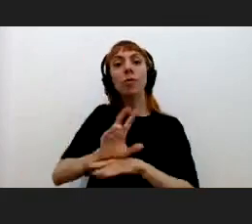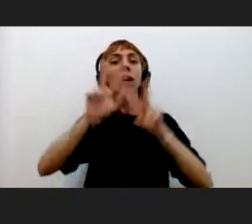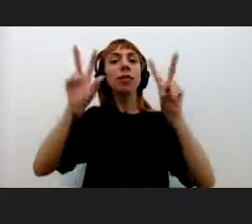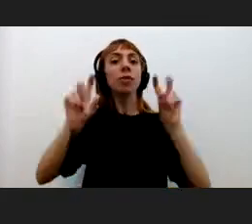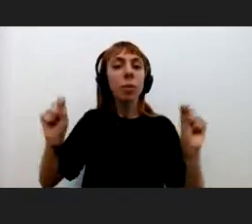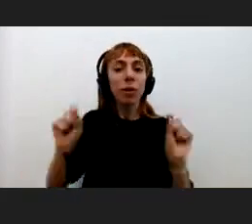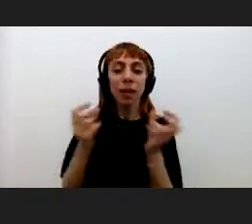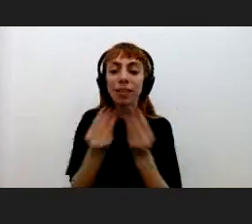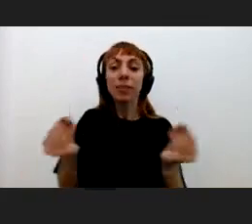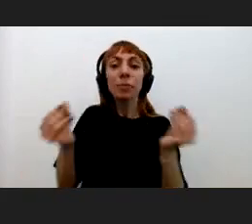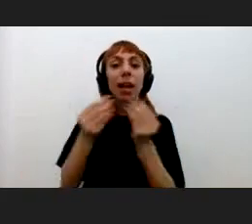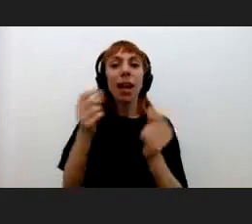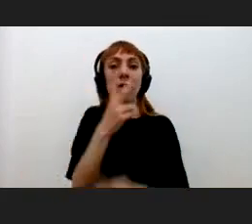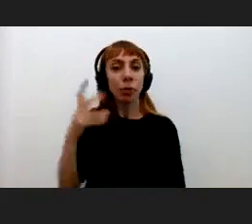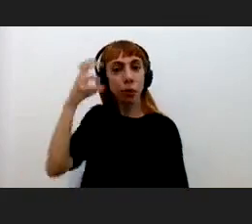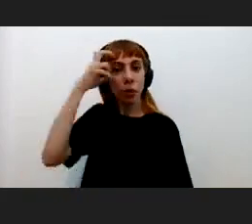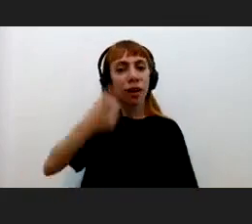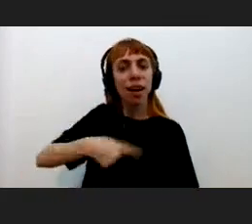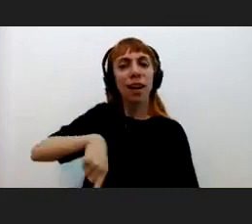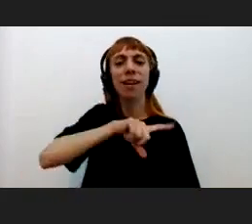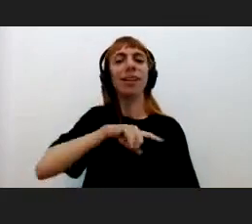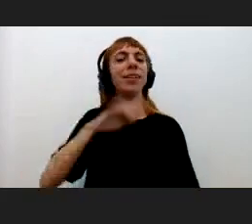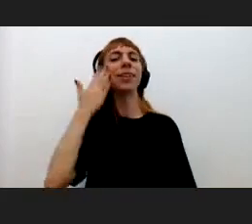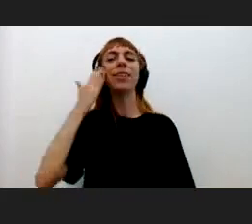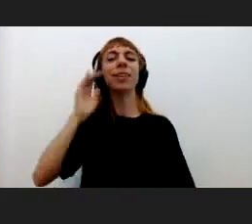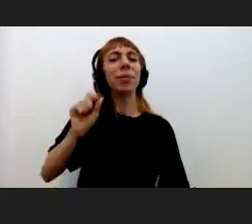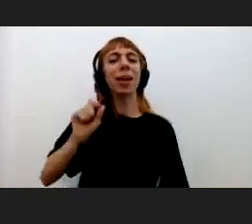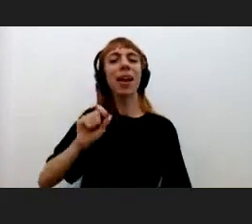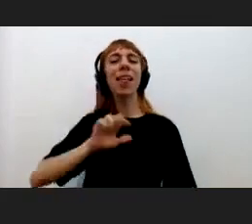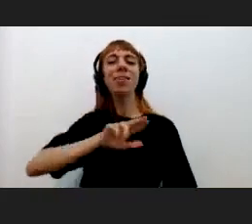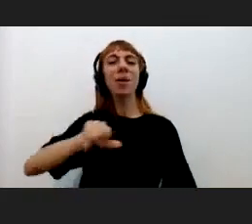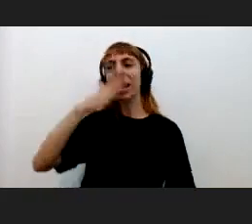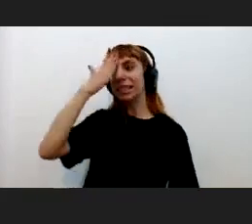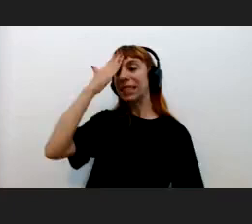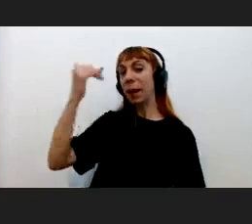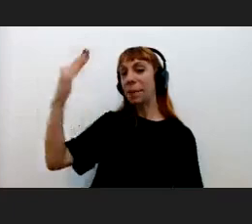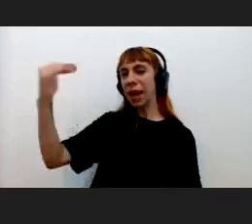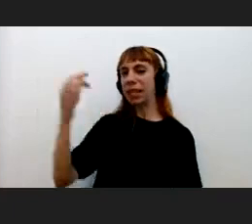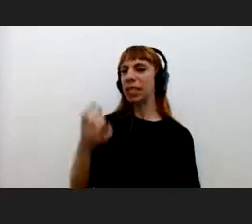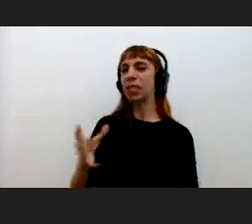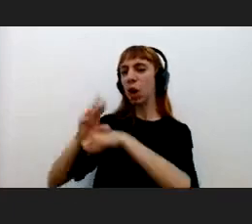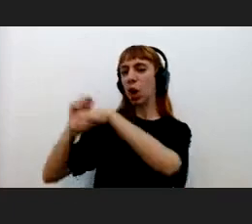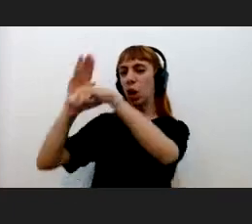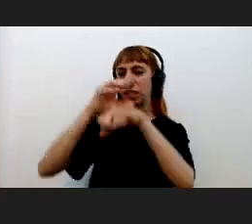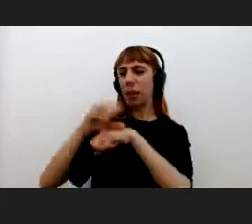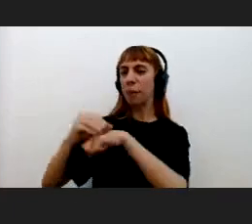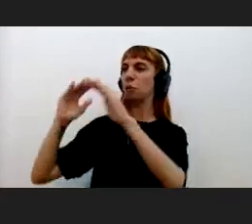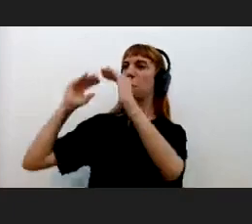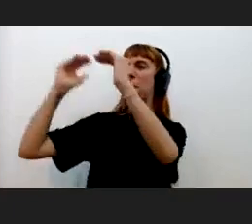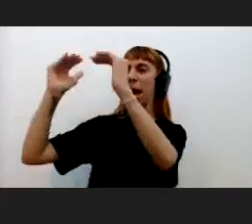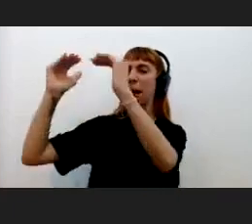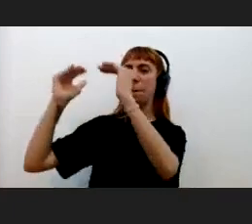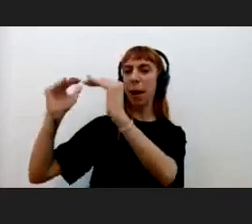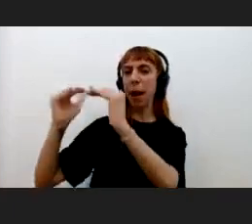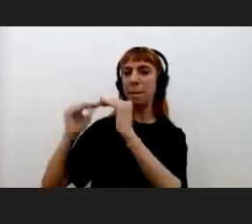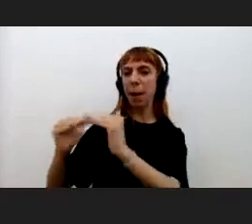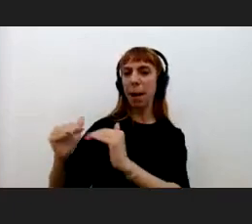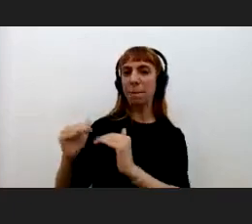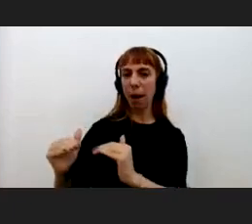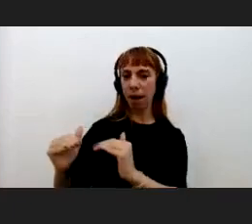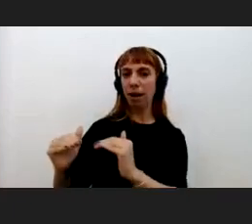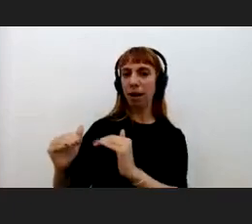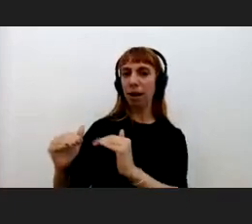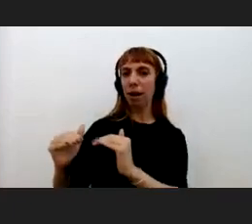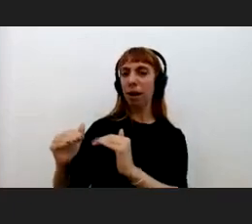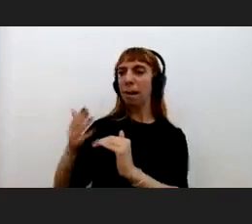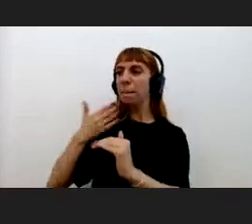que não existe uma hierarquia de saberes, não existe uma hierarquia de práticas, mas que existe possibilidades de